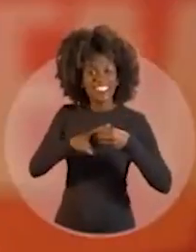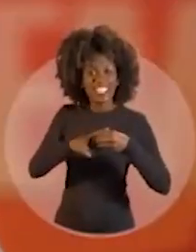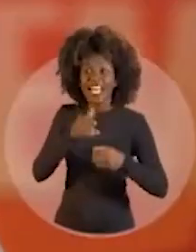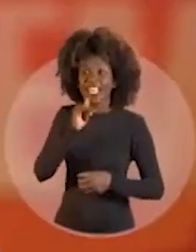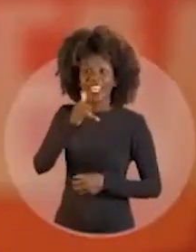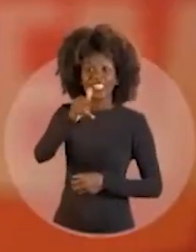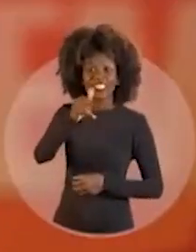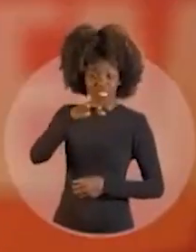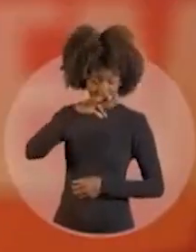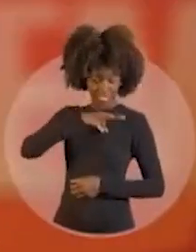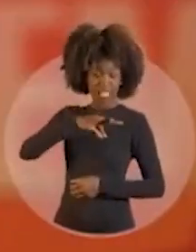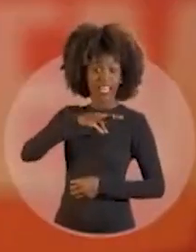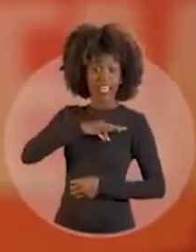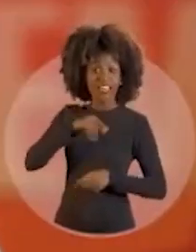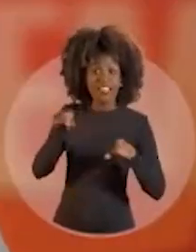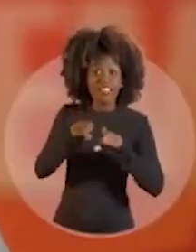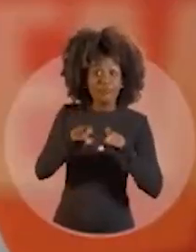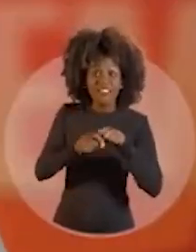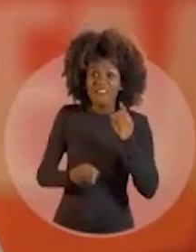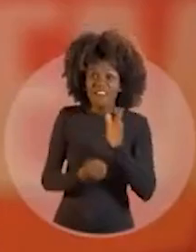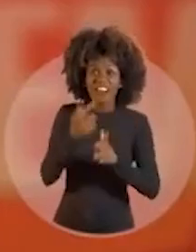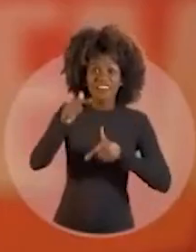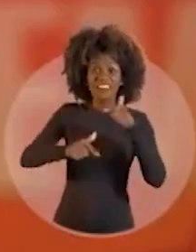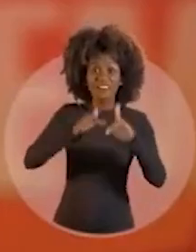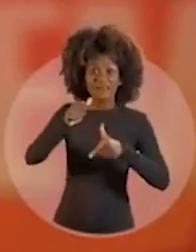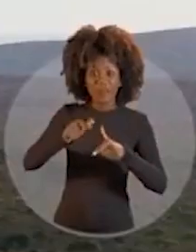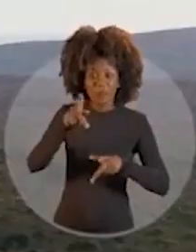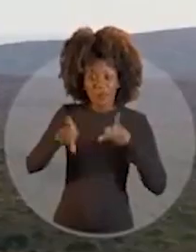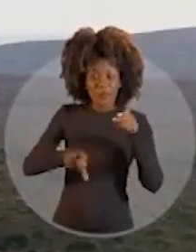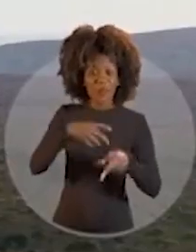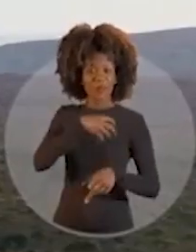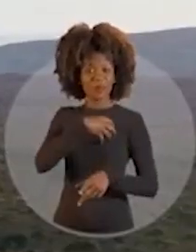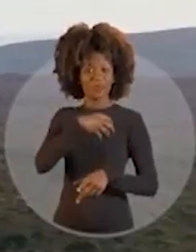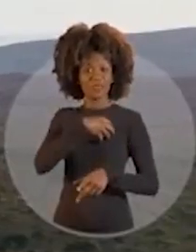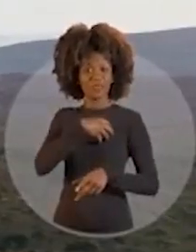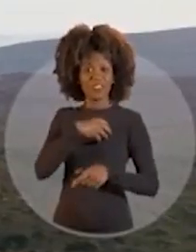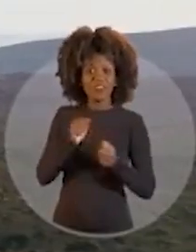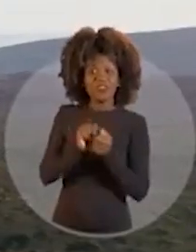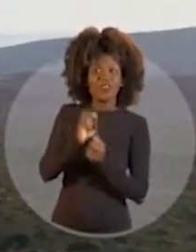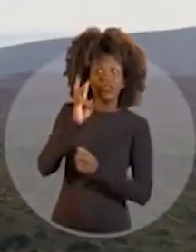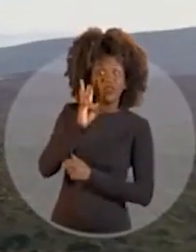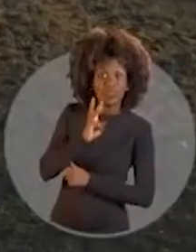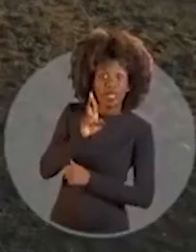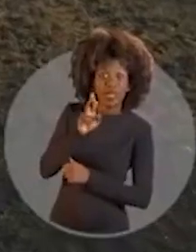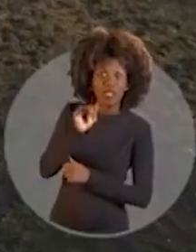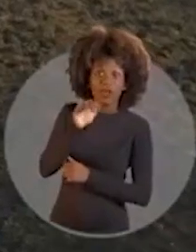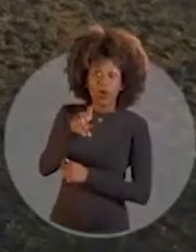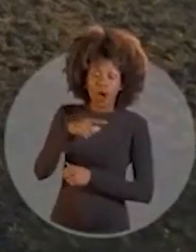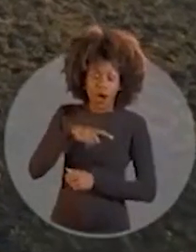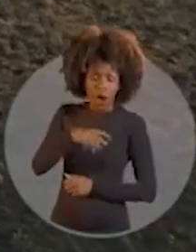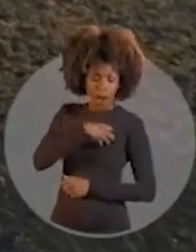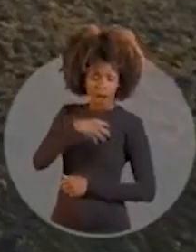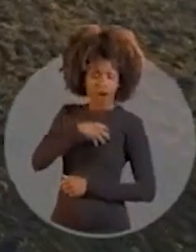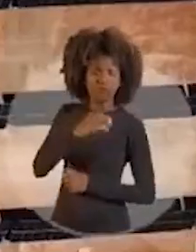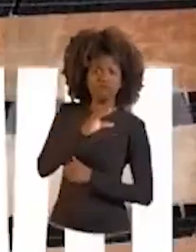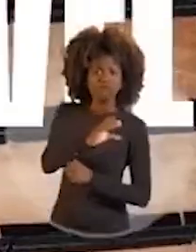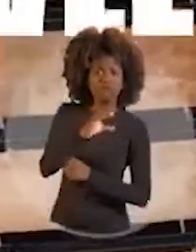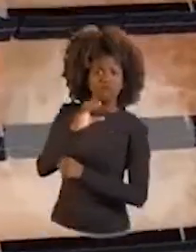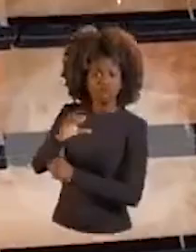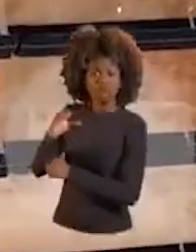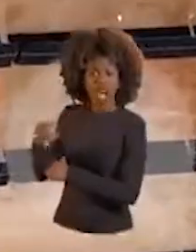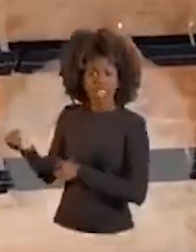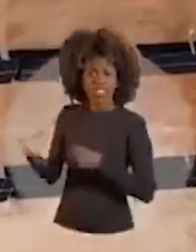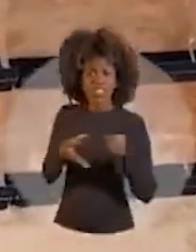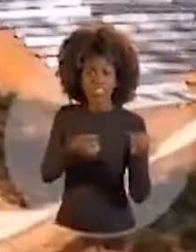renda e milhares de empregos para o povo da Bahia. Com Wagner e Rui, a Bahia passou a investir em novas fontes